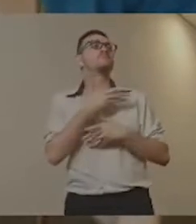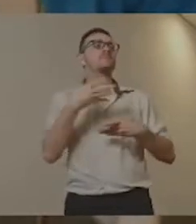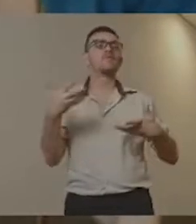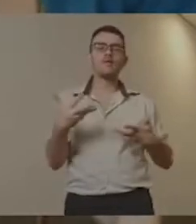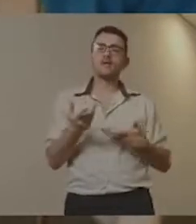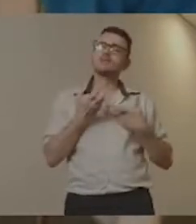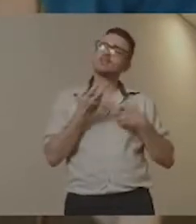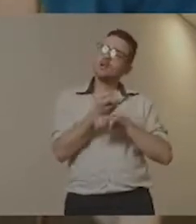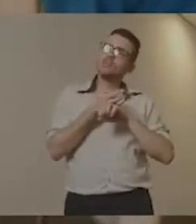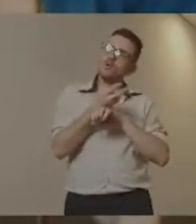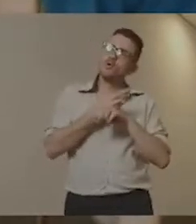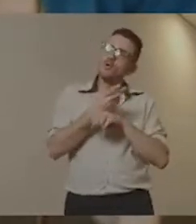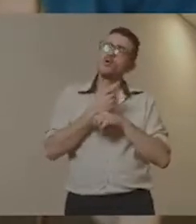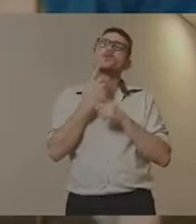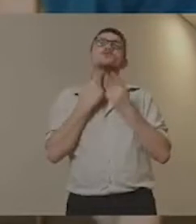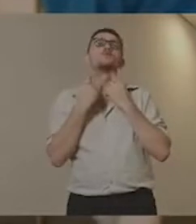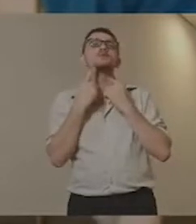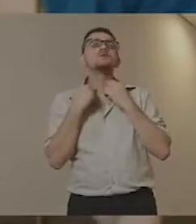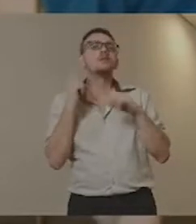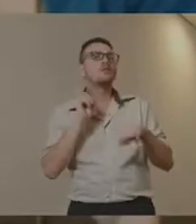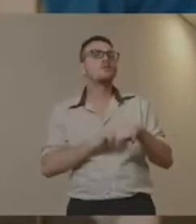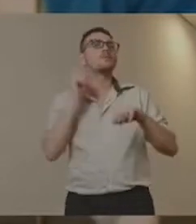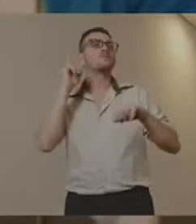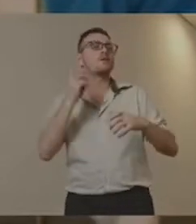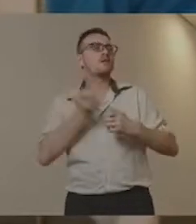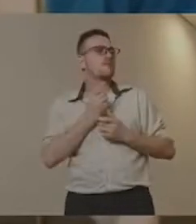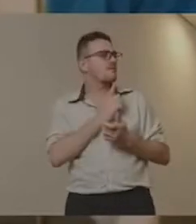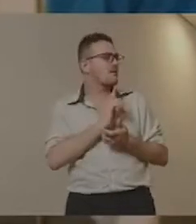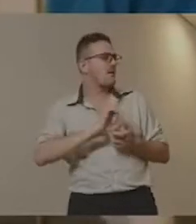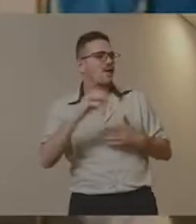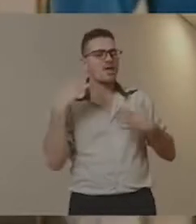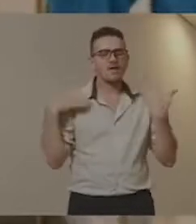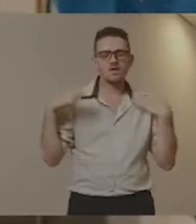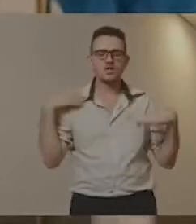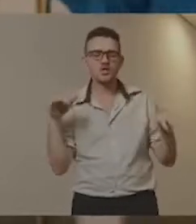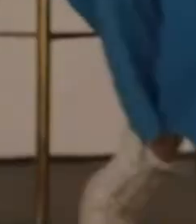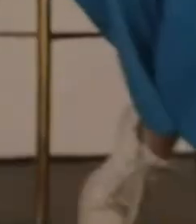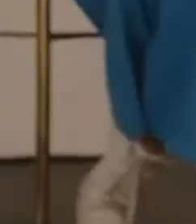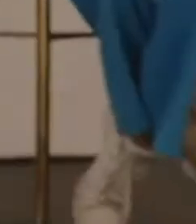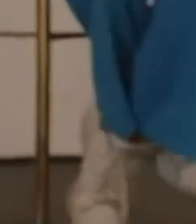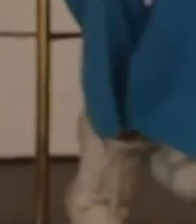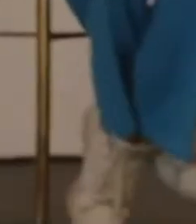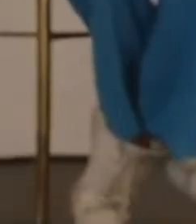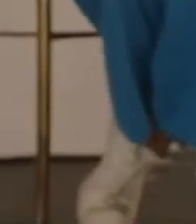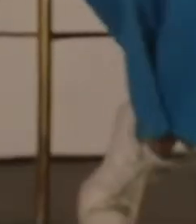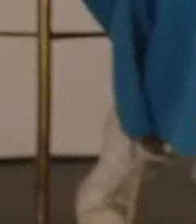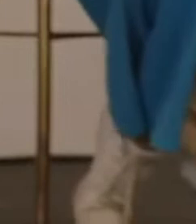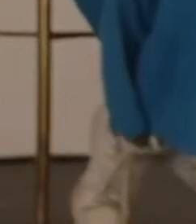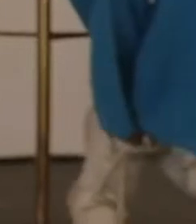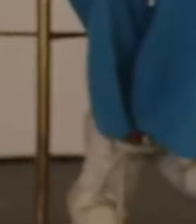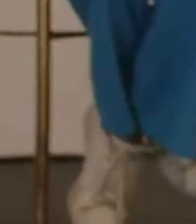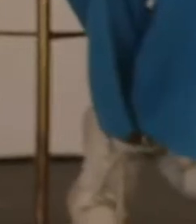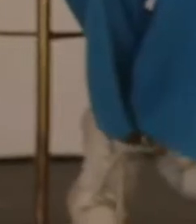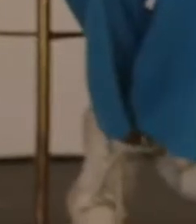A gente quer sair com nossos amigos, a gente quer curtir. E simplesmente nessa fase onde isso é muito importante,